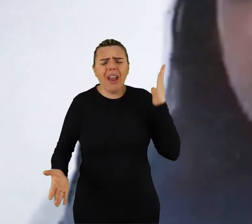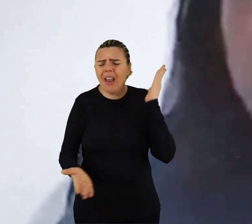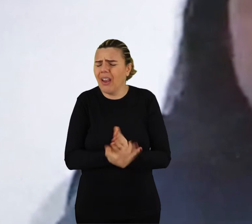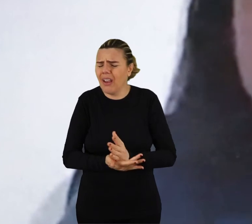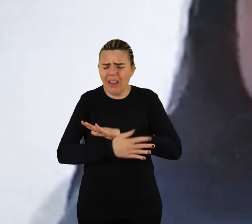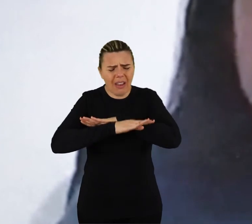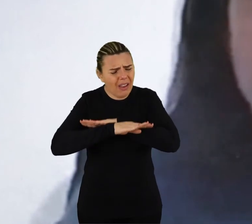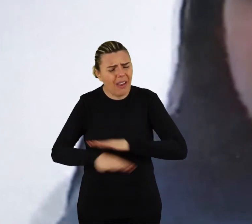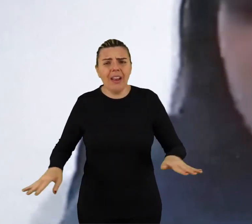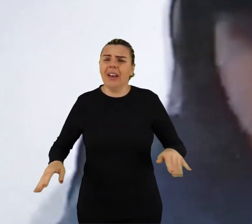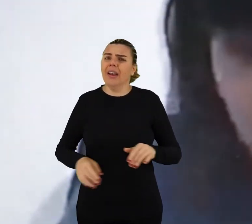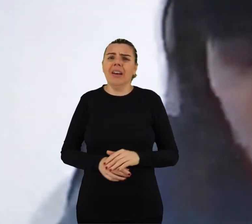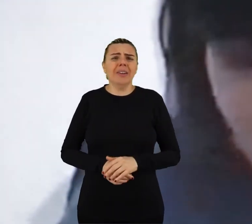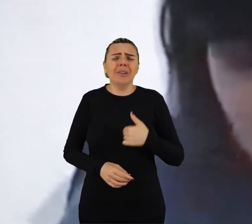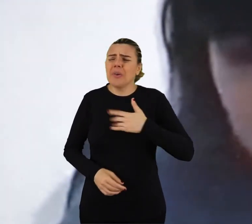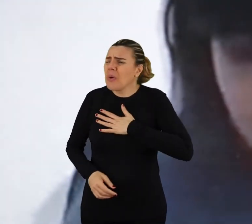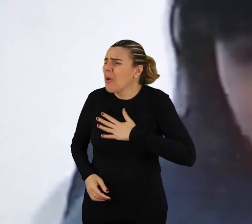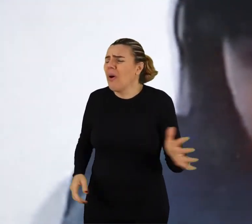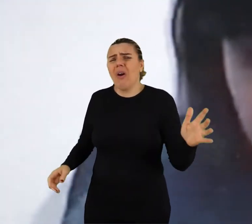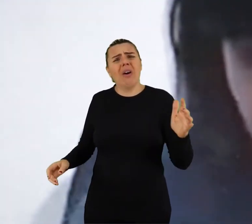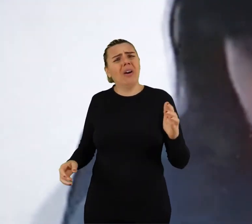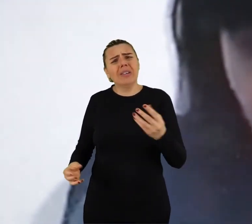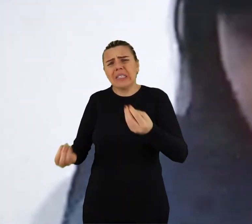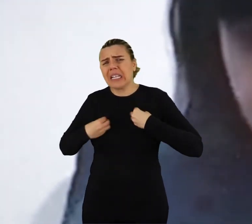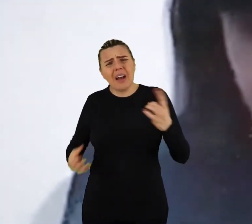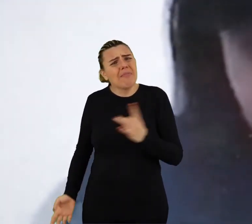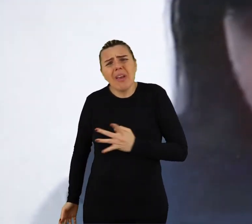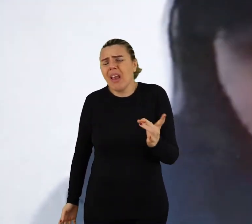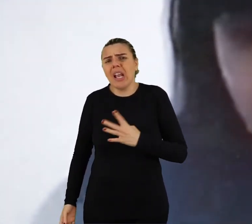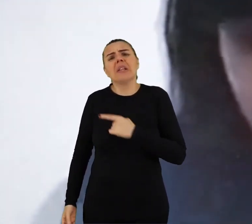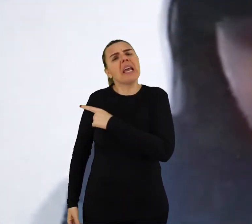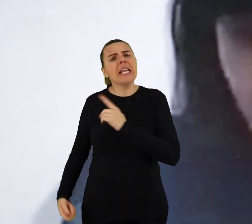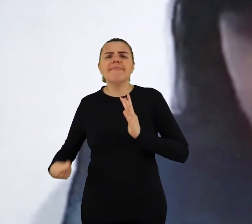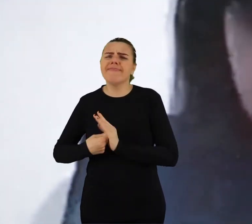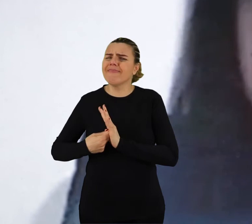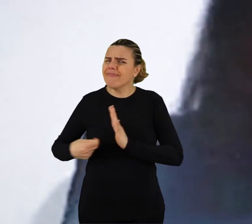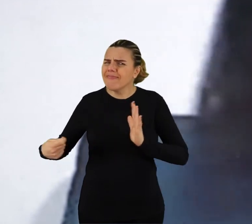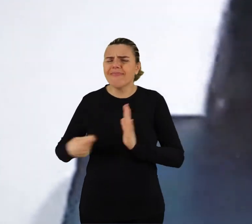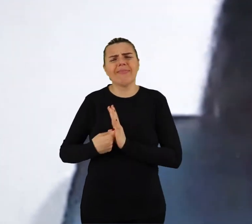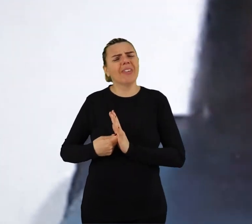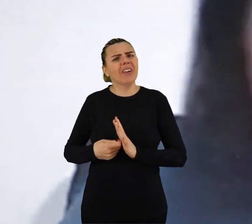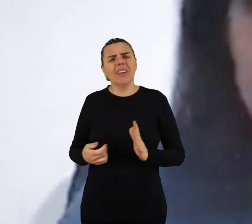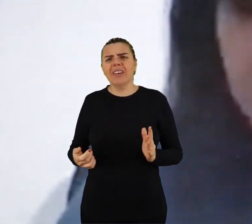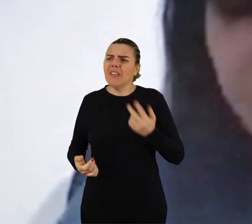que eu não gostava e me dava medo e ele insistiu